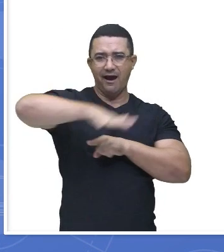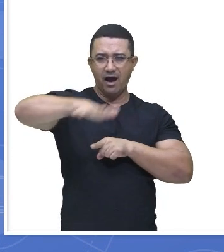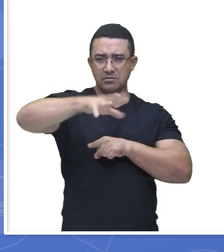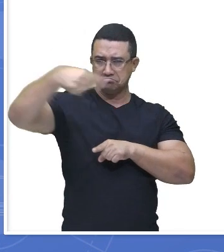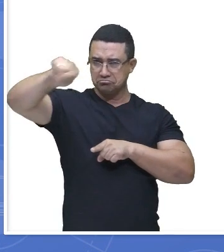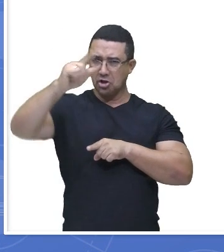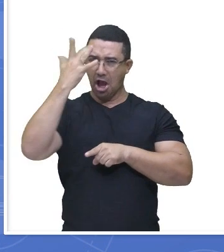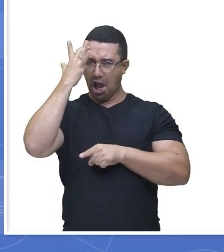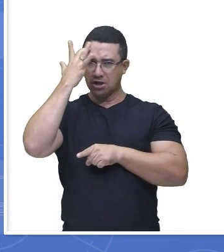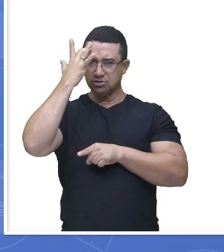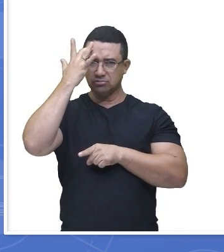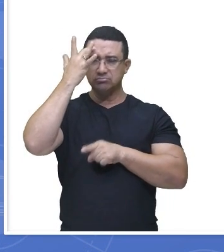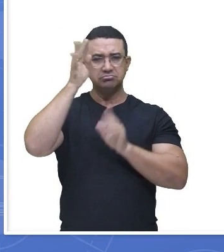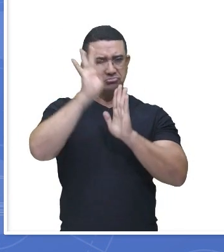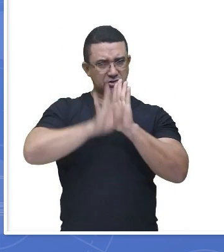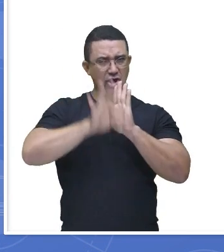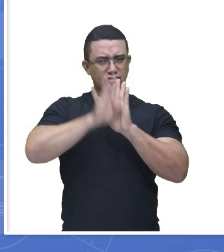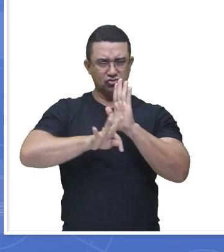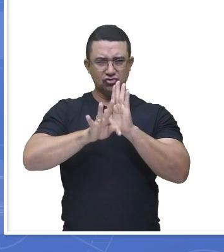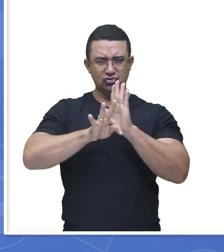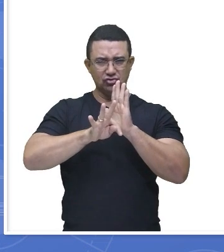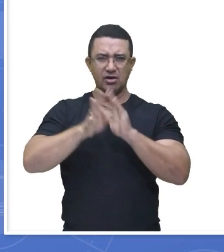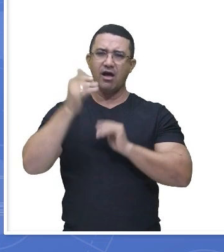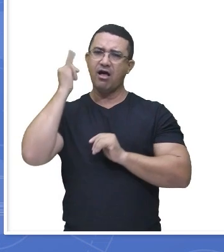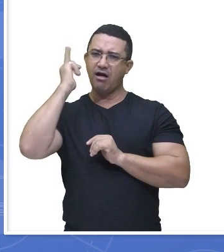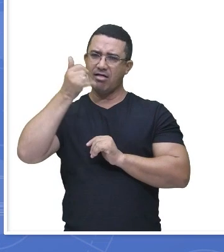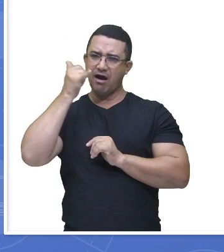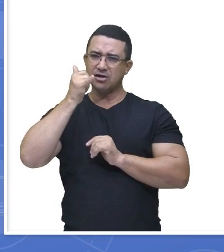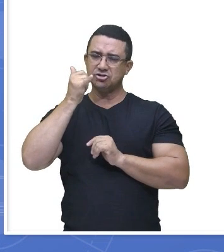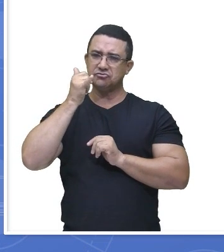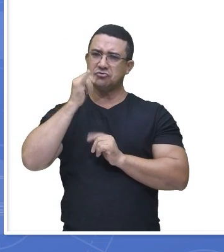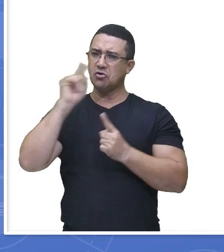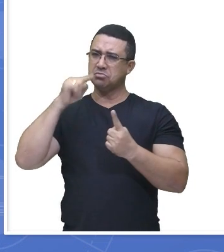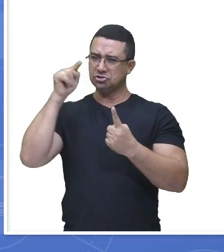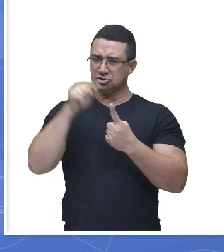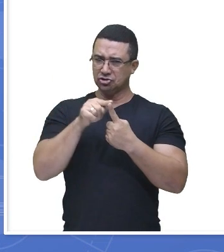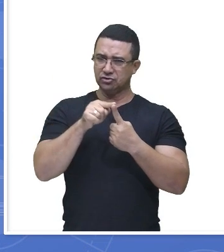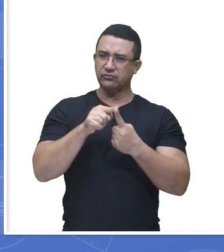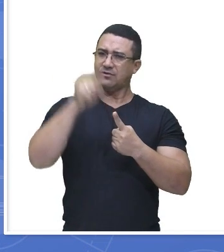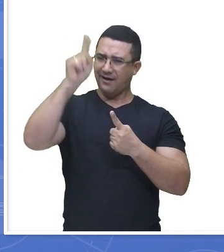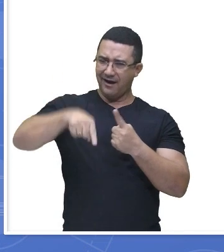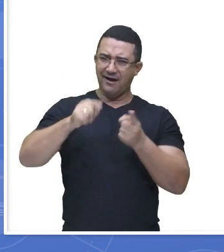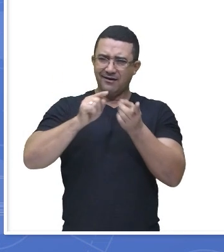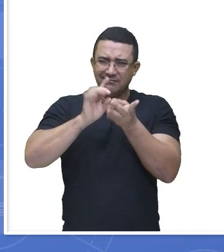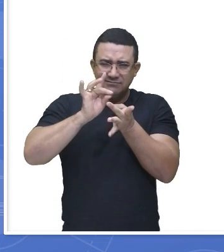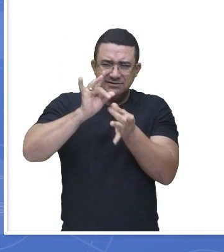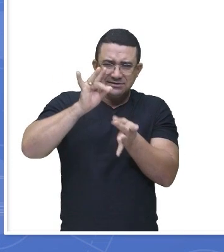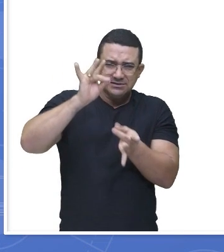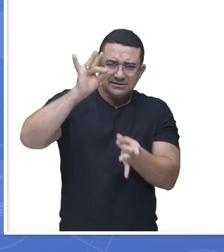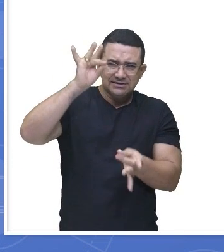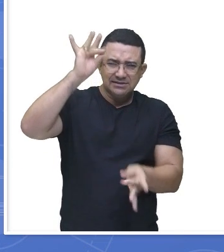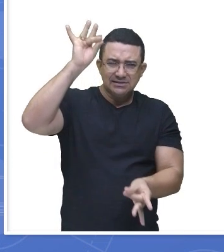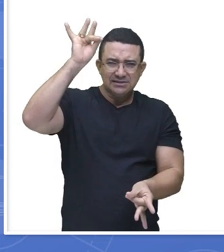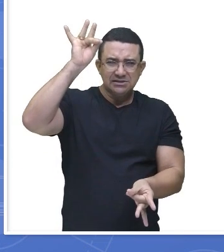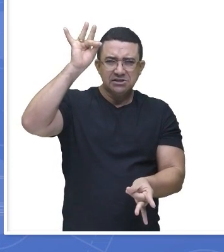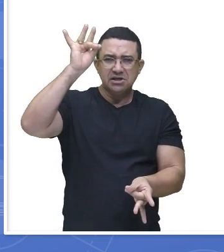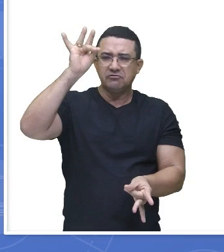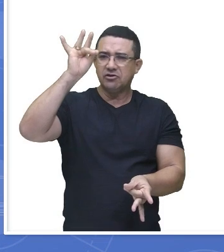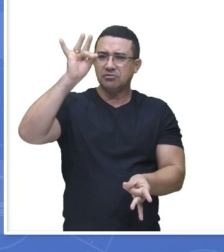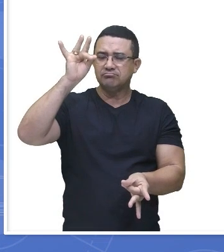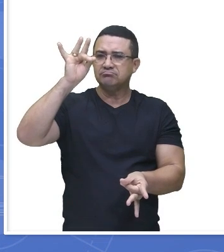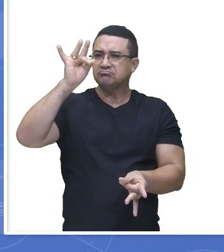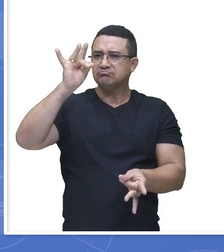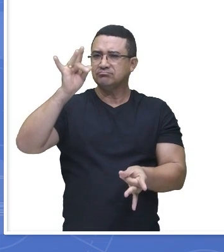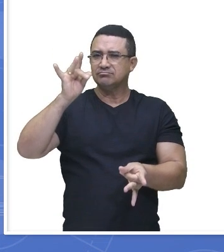acham? O texto narrativo, a função dele, é descrever? Descrever da ideia de